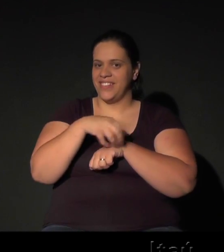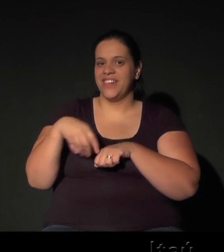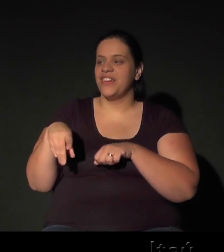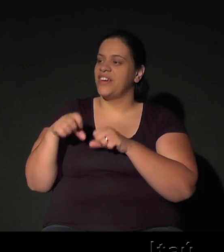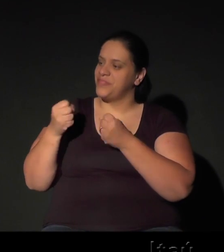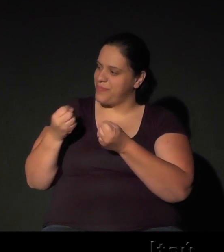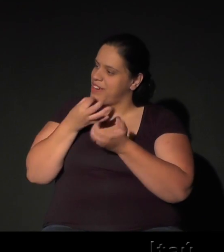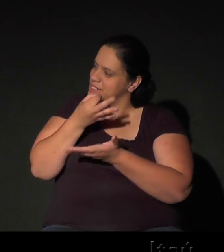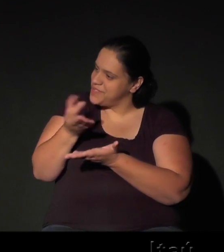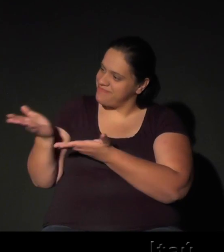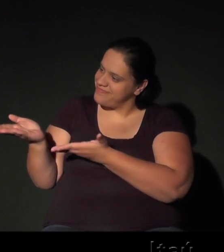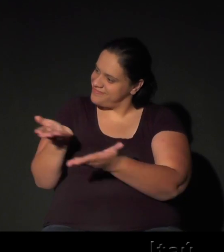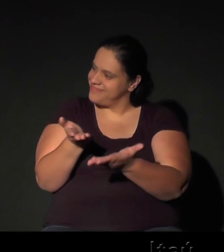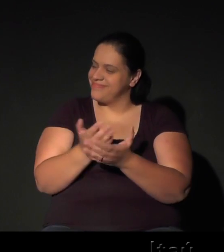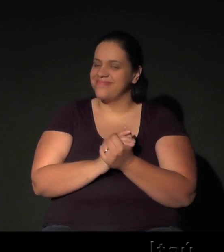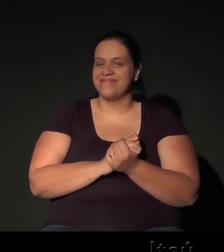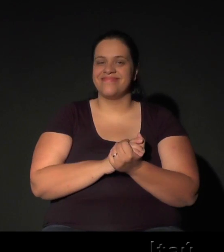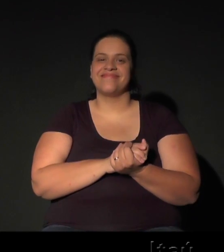a